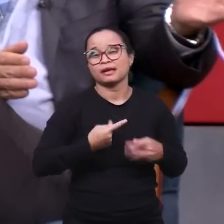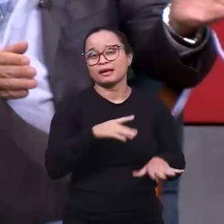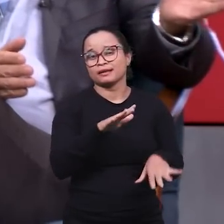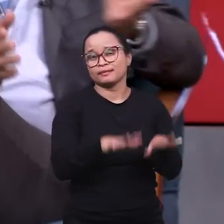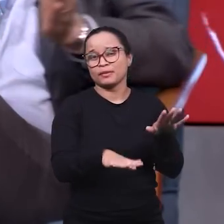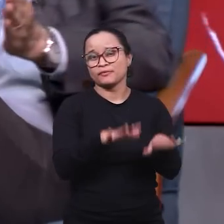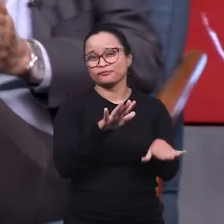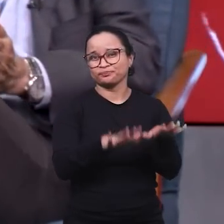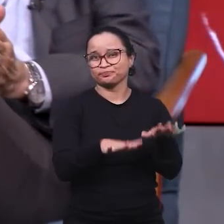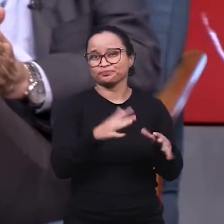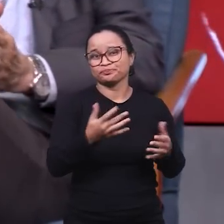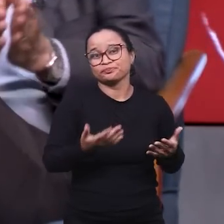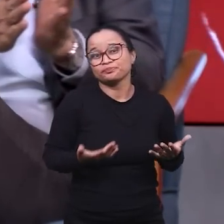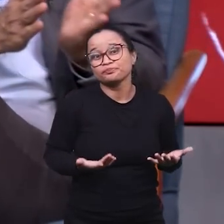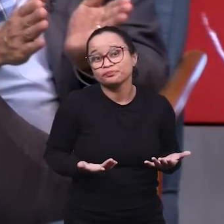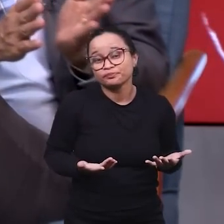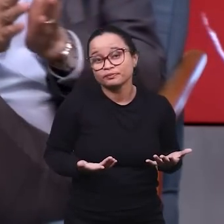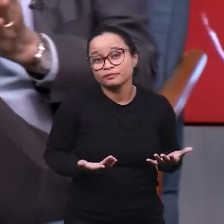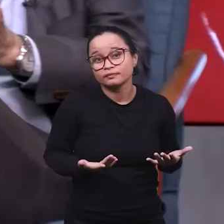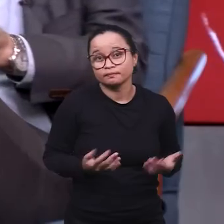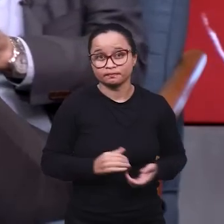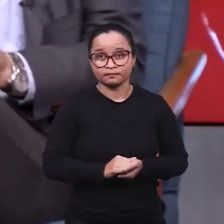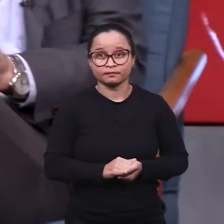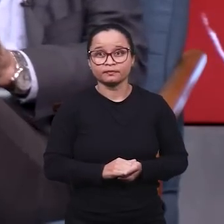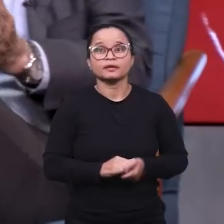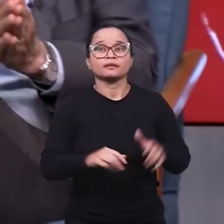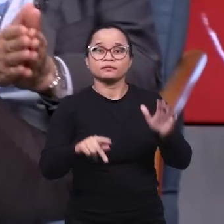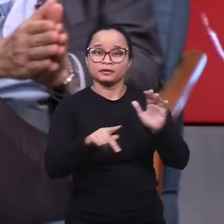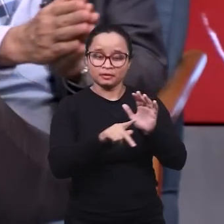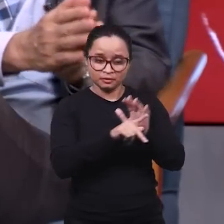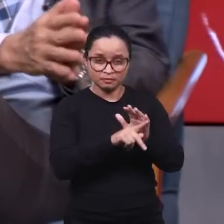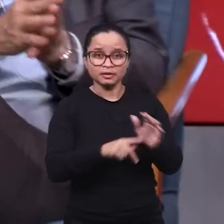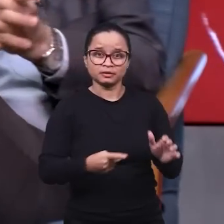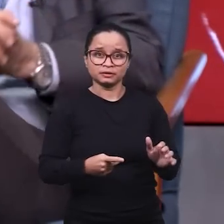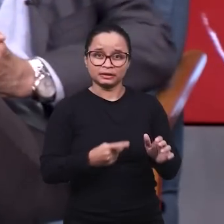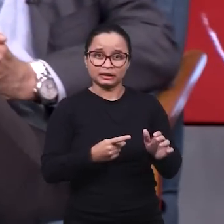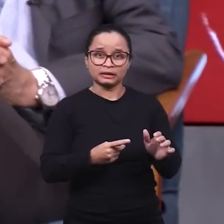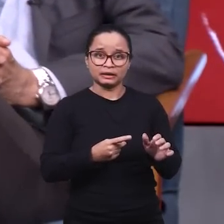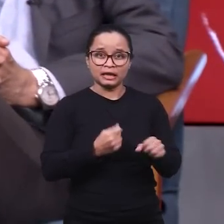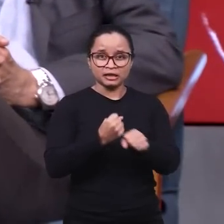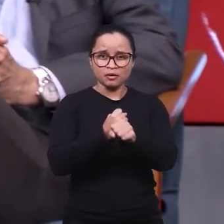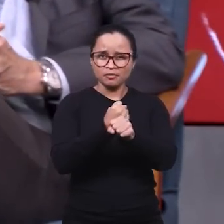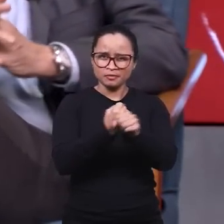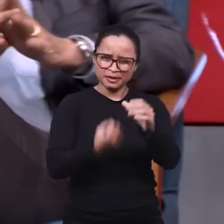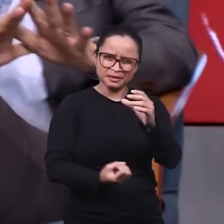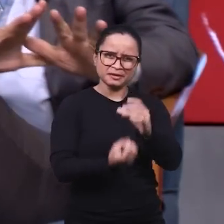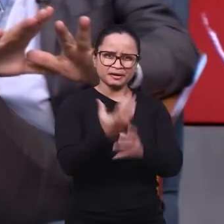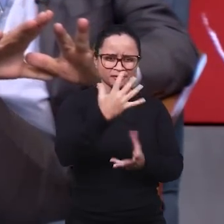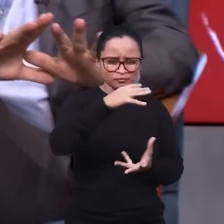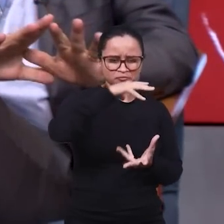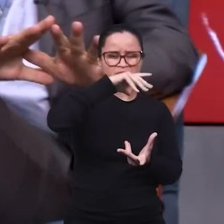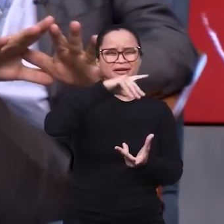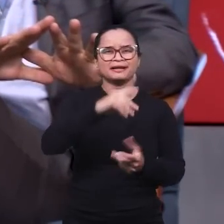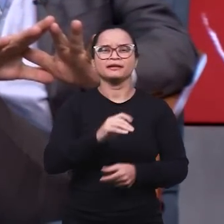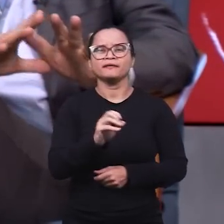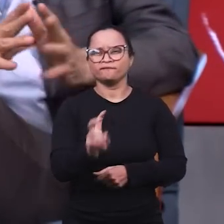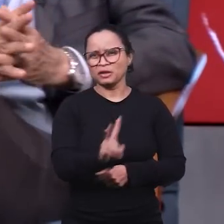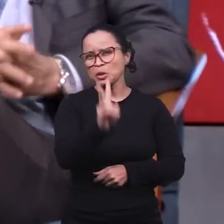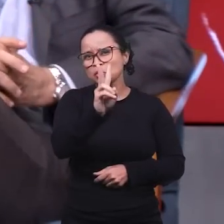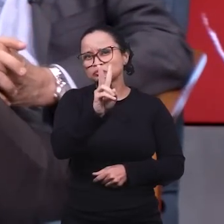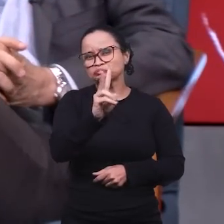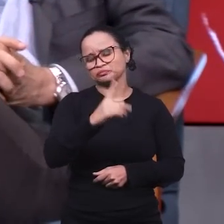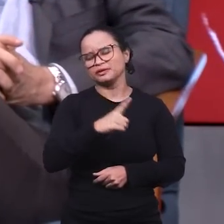relativo, que é da razão, que é da obra criadora. Tem seus valores?